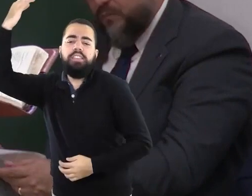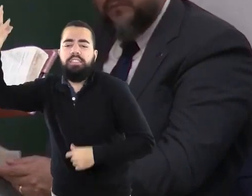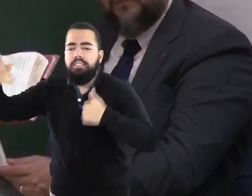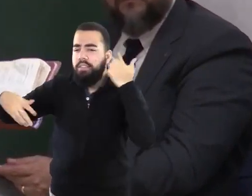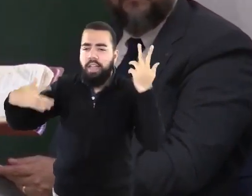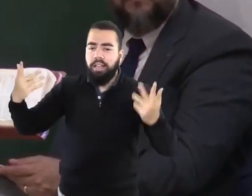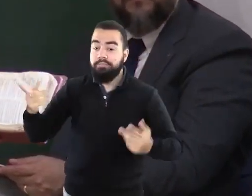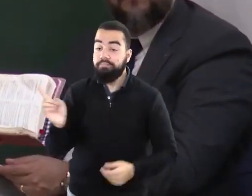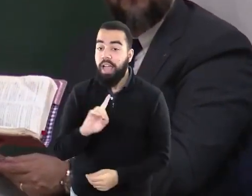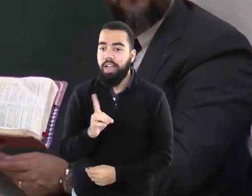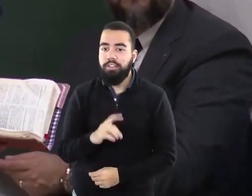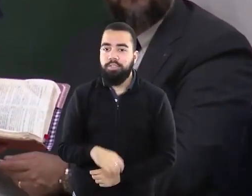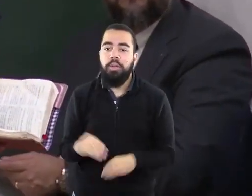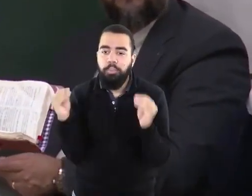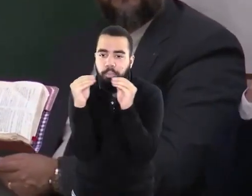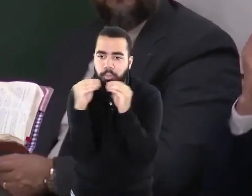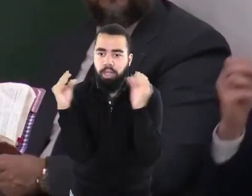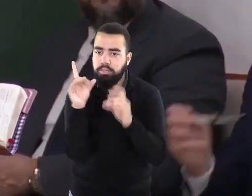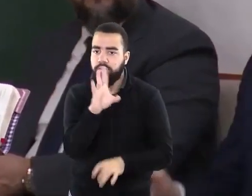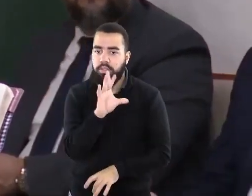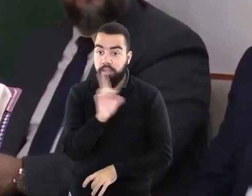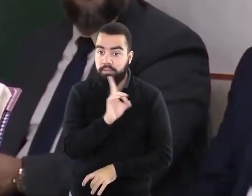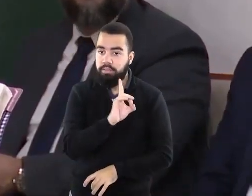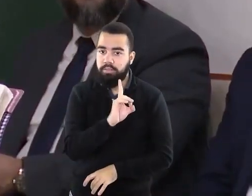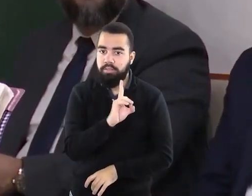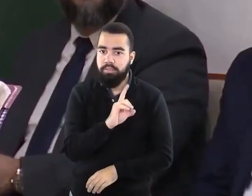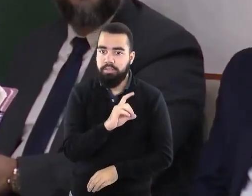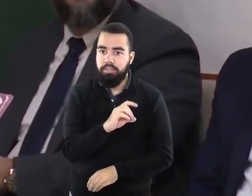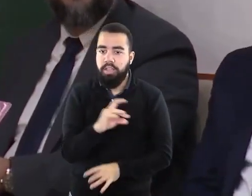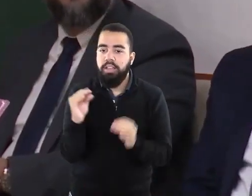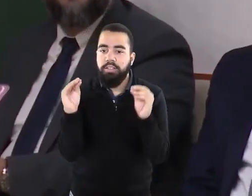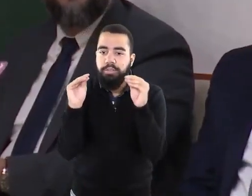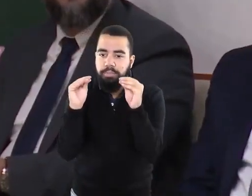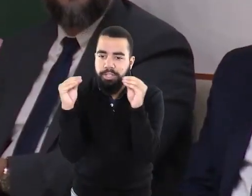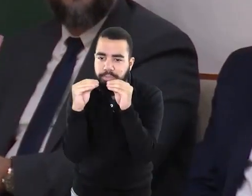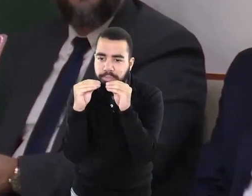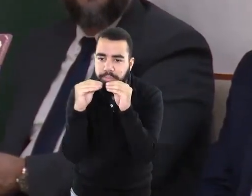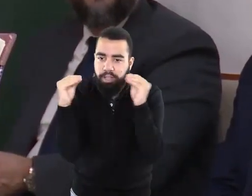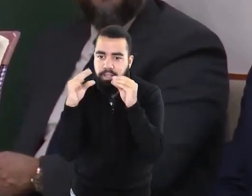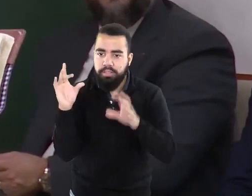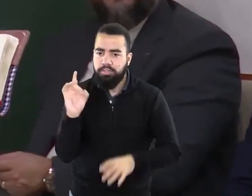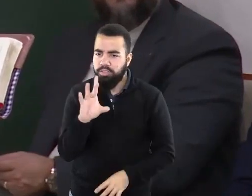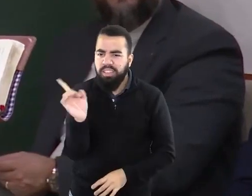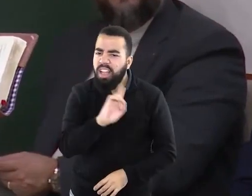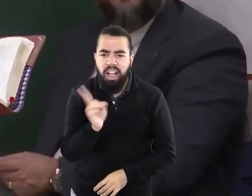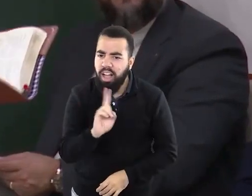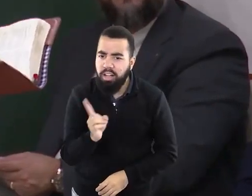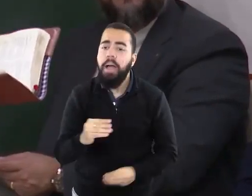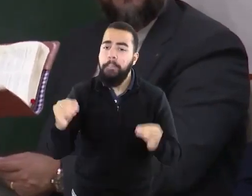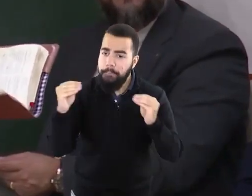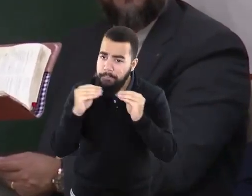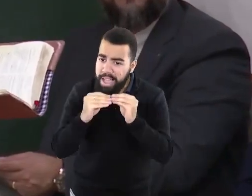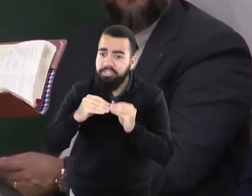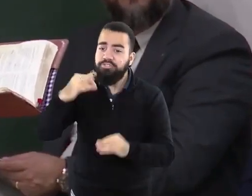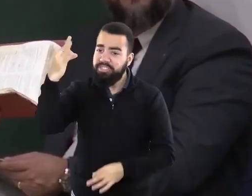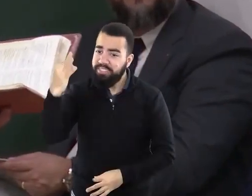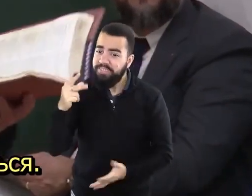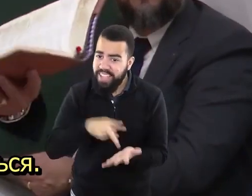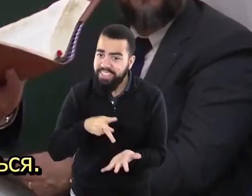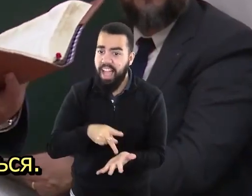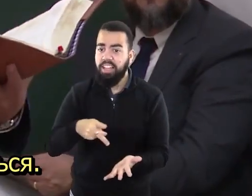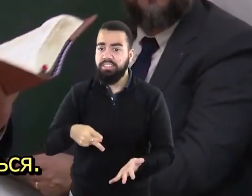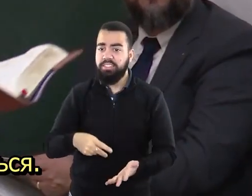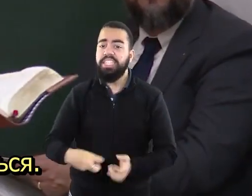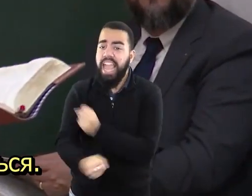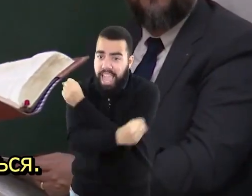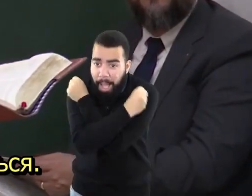Não estou falando beijo, selinho não, sabe? Tem marido e mulher que dá selinho. É beijo mesmo,